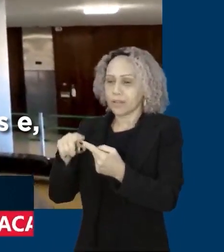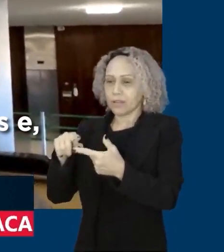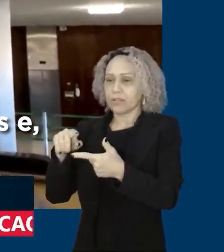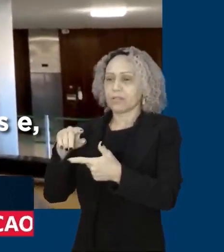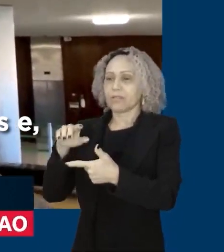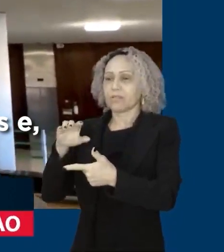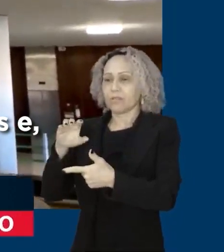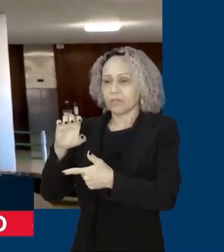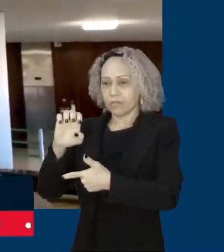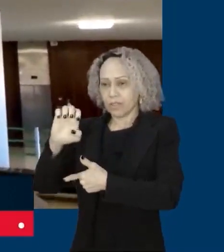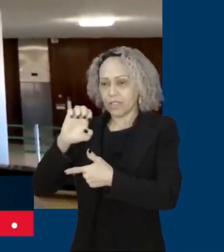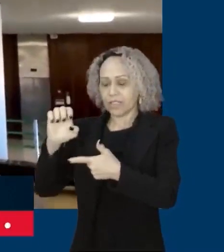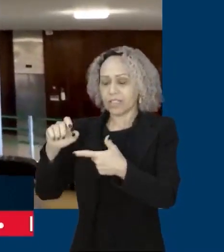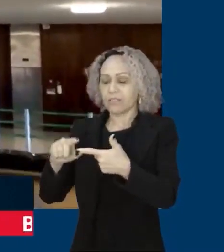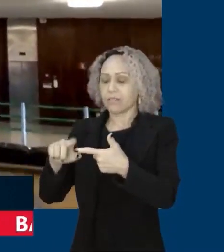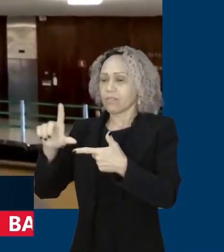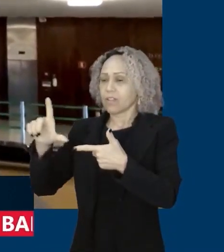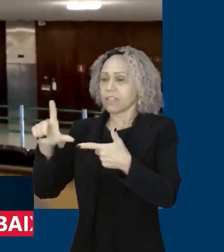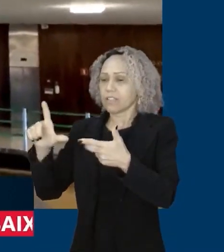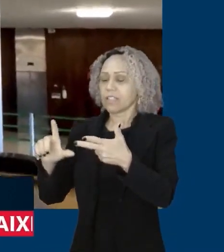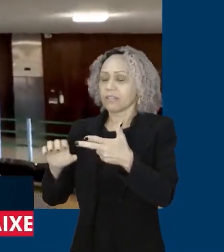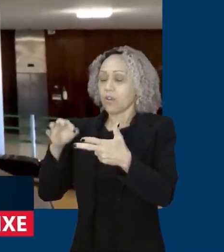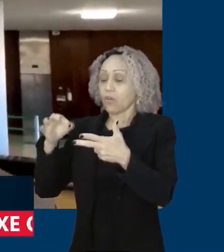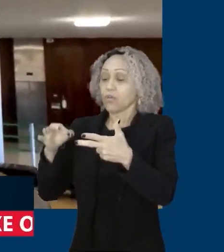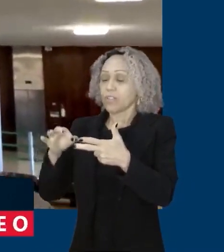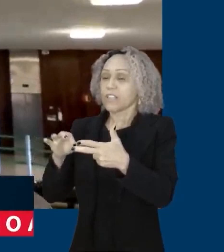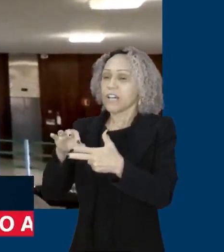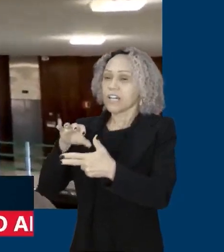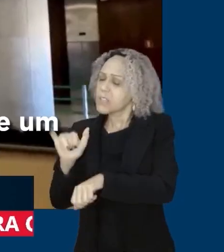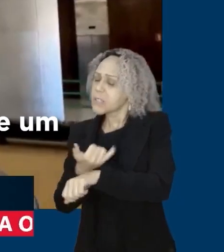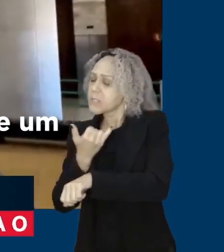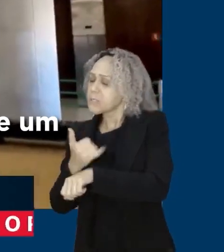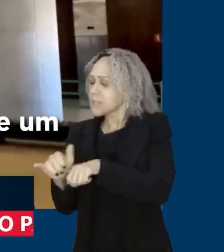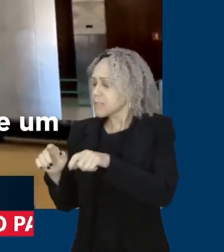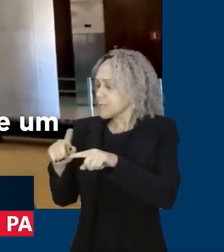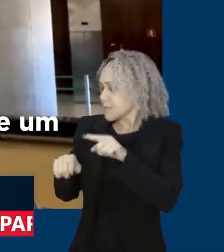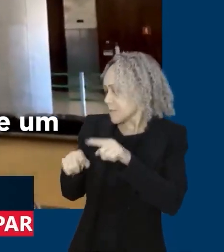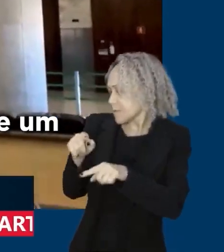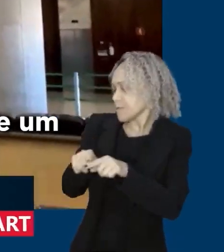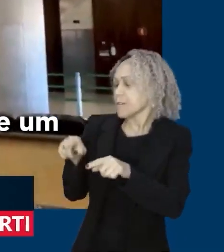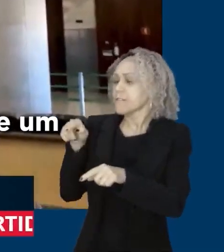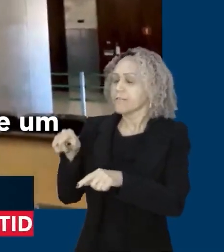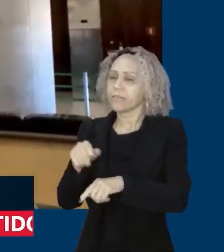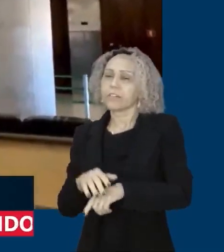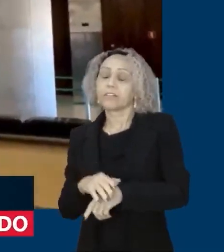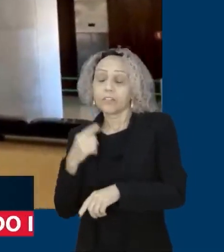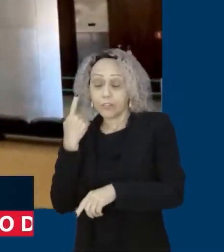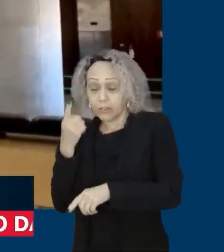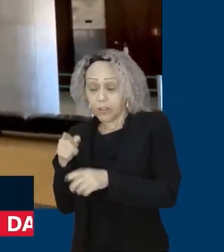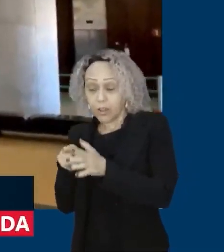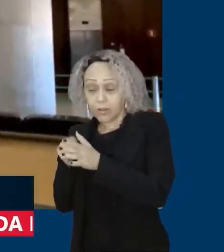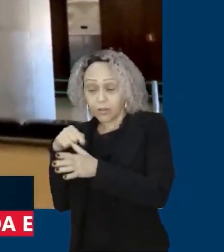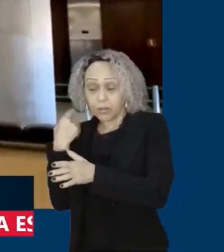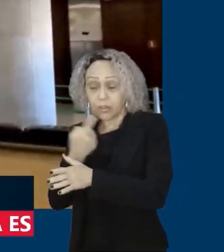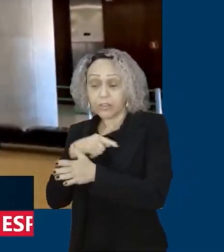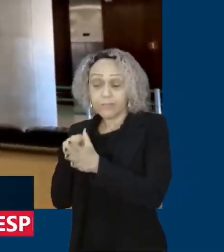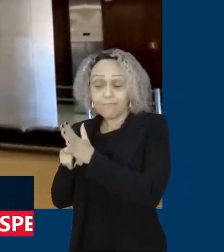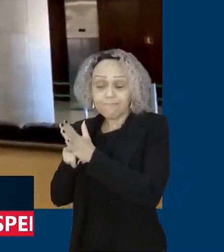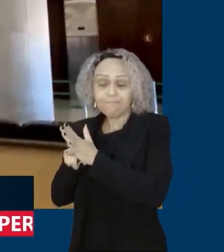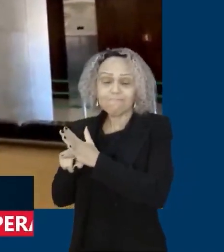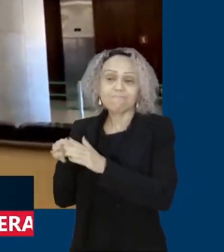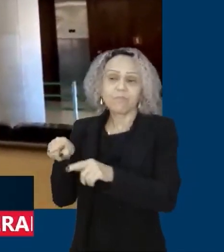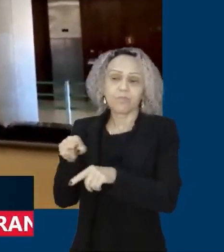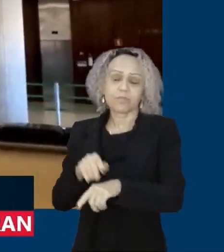prédios, os três poderes, e com isso fazer um rompimento constitucional. É mais um caminho para a formação de um relatório que com